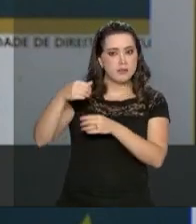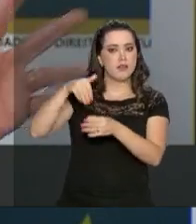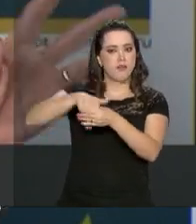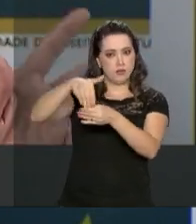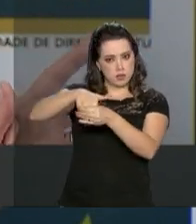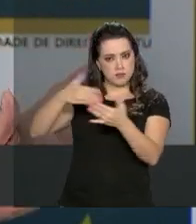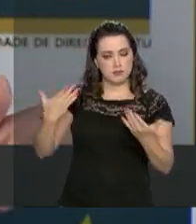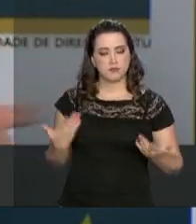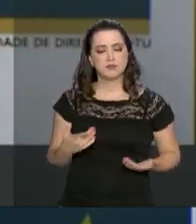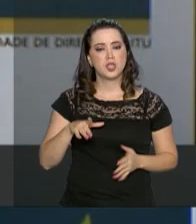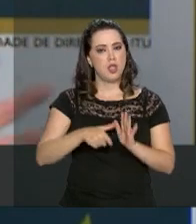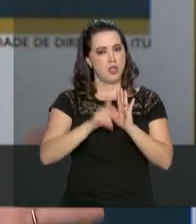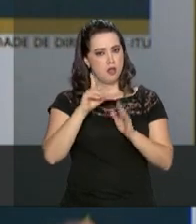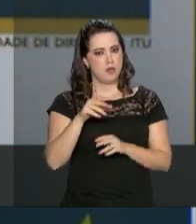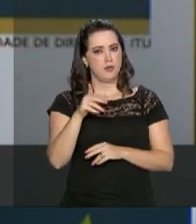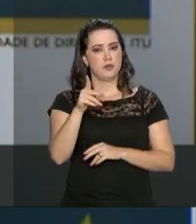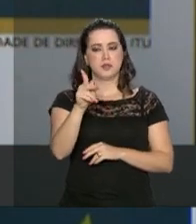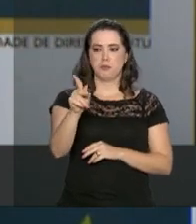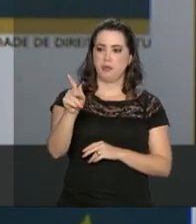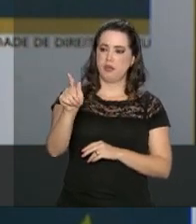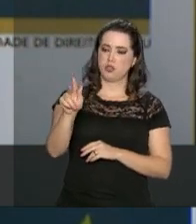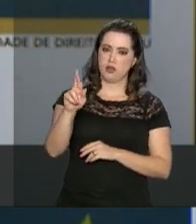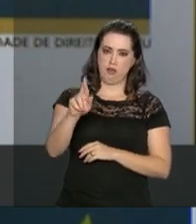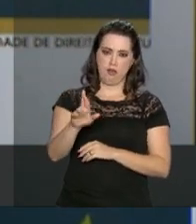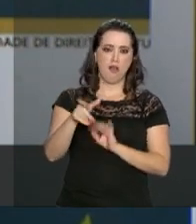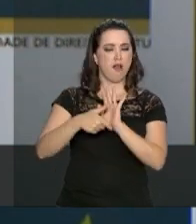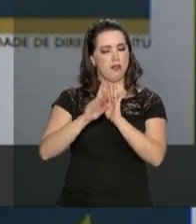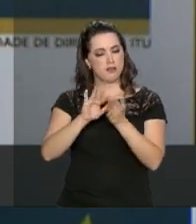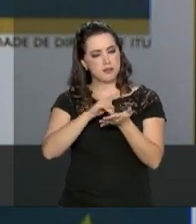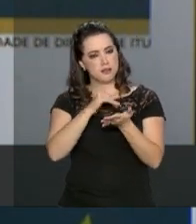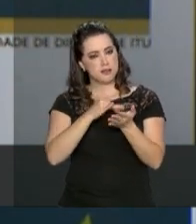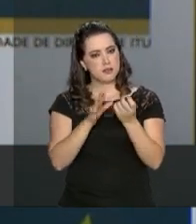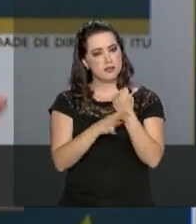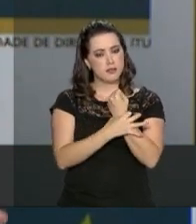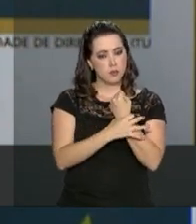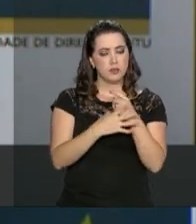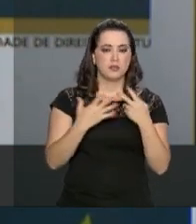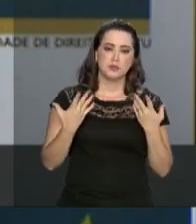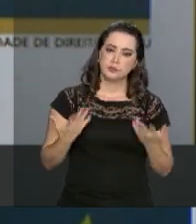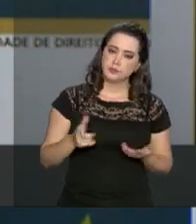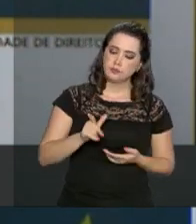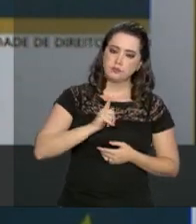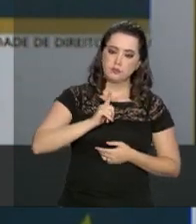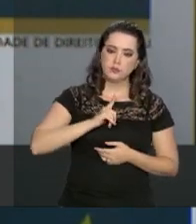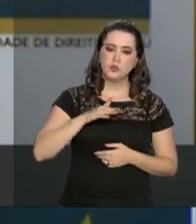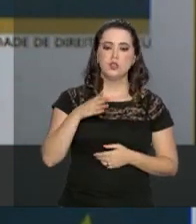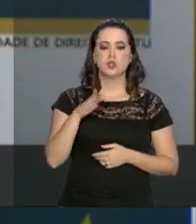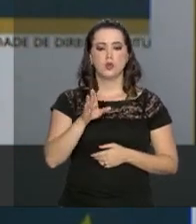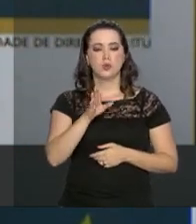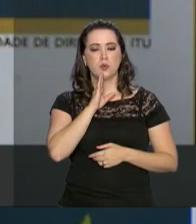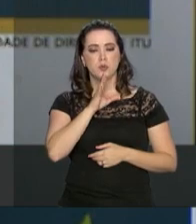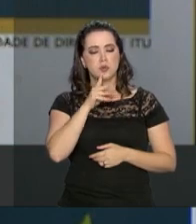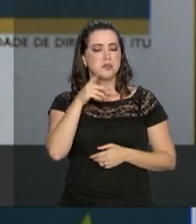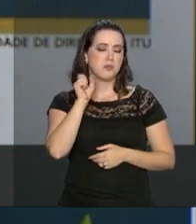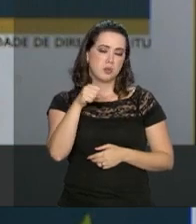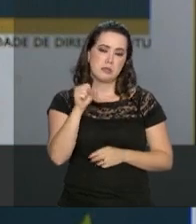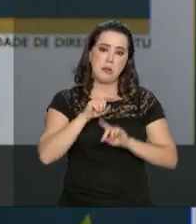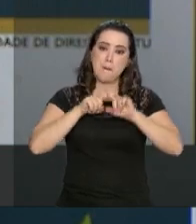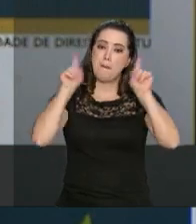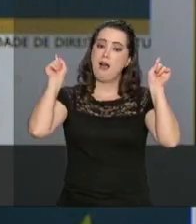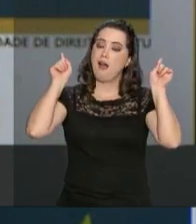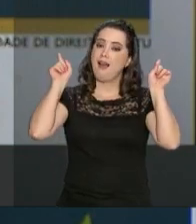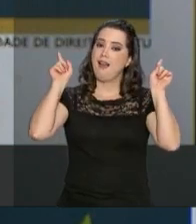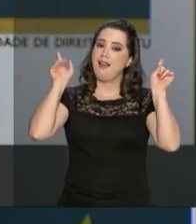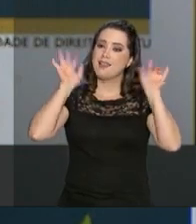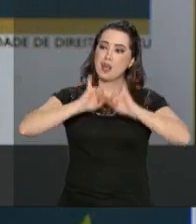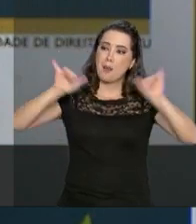sido procurador-geral do Estado, secretário da Segurança Pública, tinha algum conhecimento, naturalmente, mas a